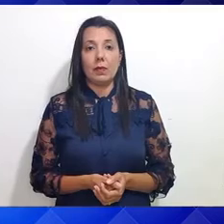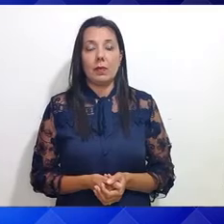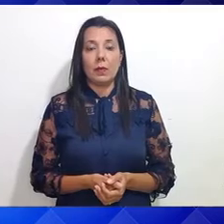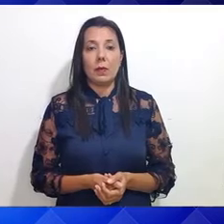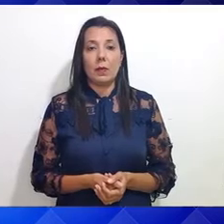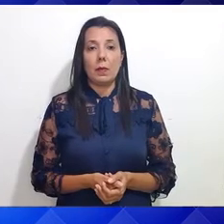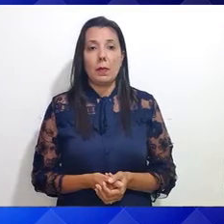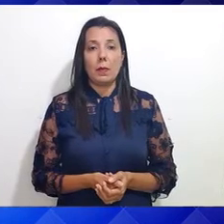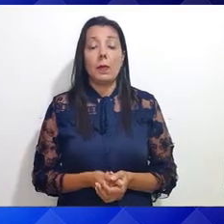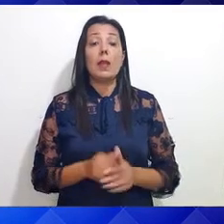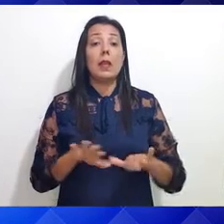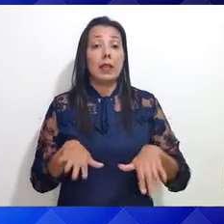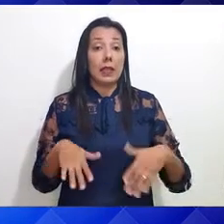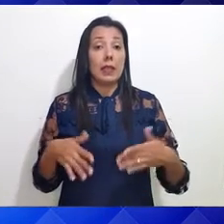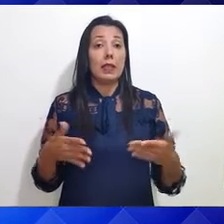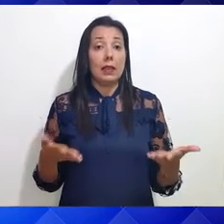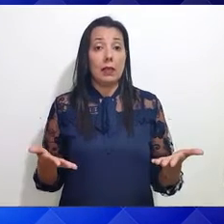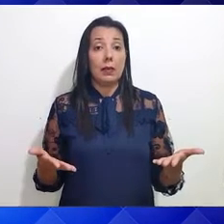Então,